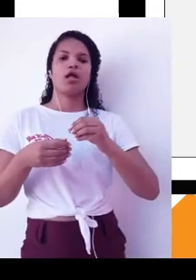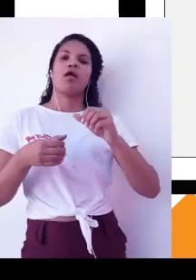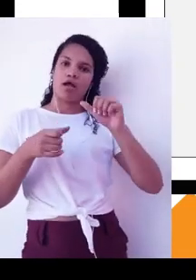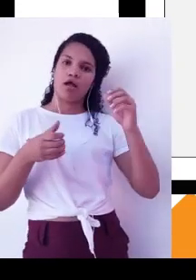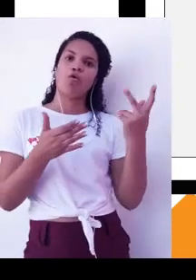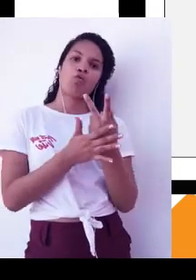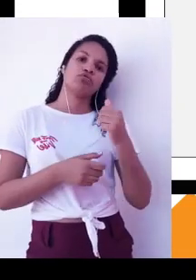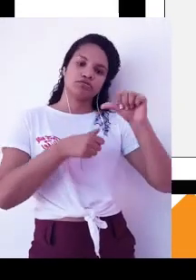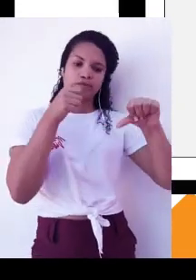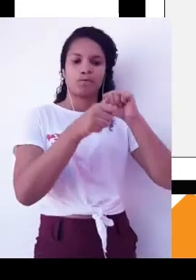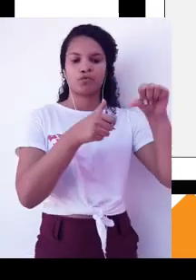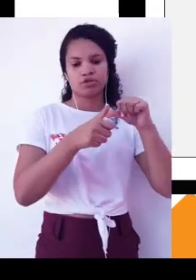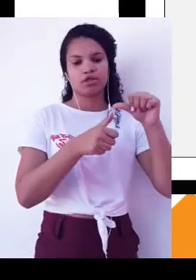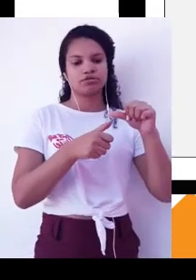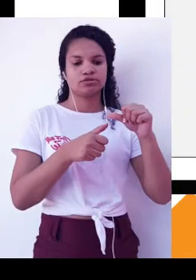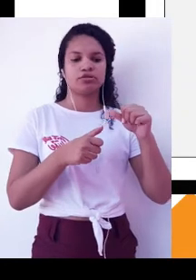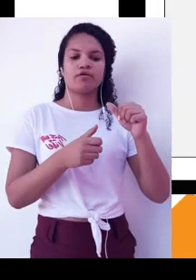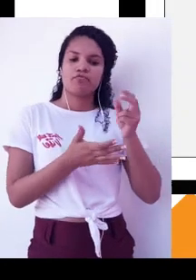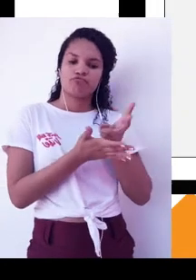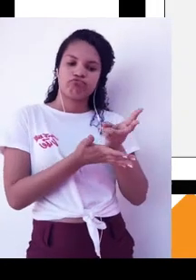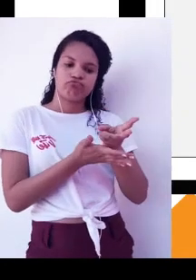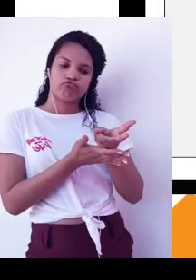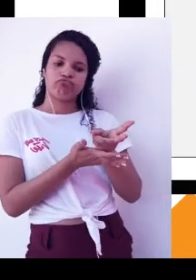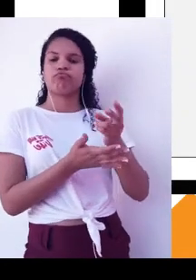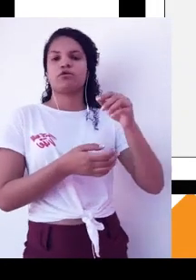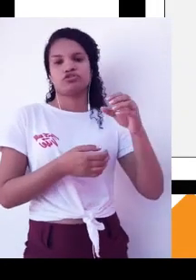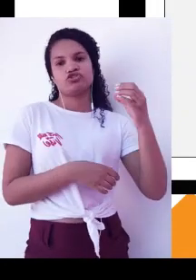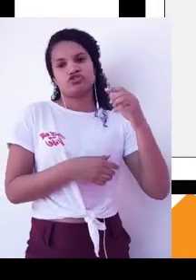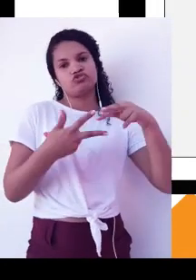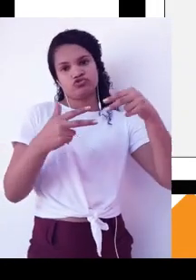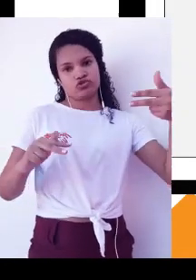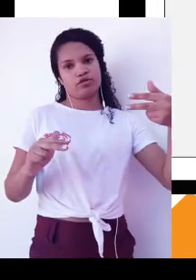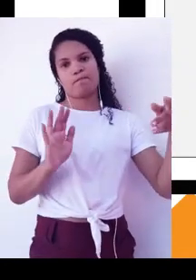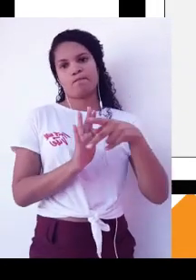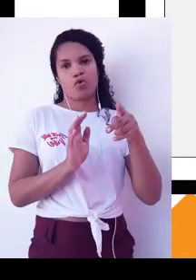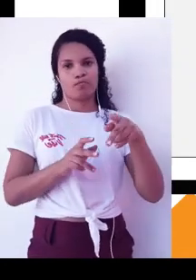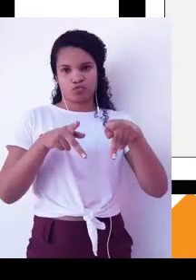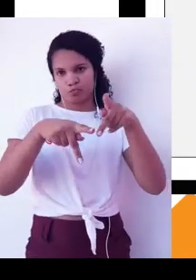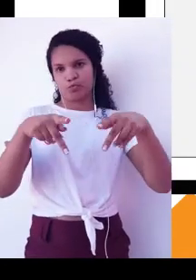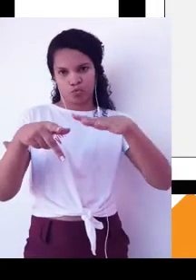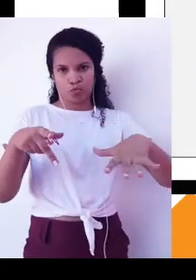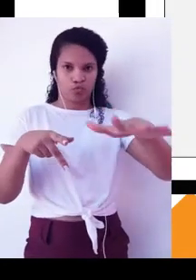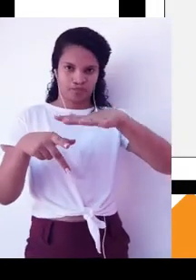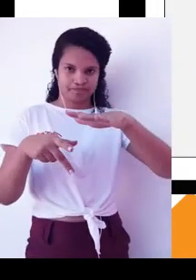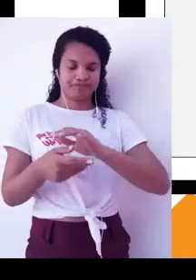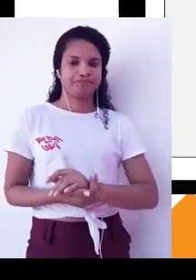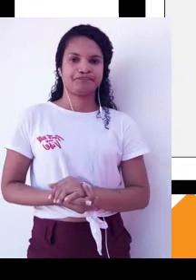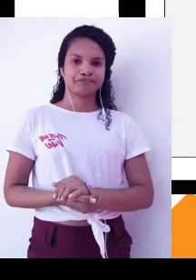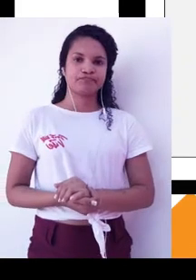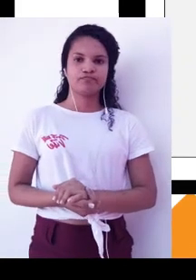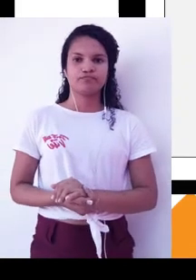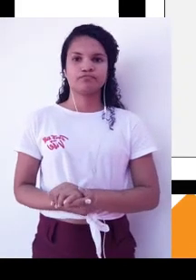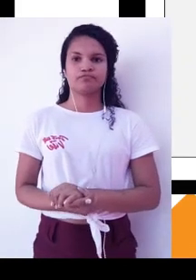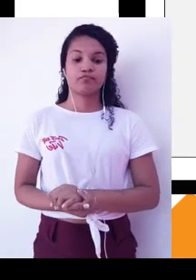vai causar as flutuações, as mudanças nas frequências gênicas ou genéticas das